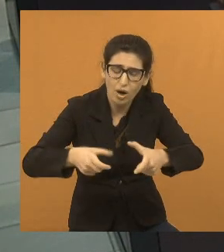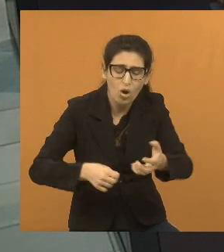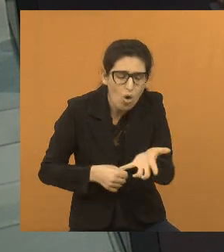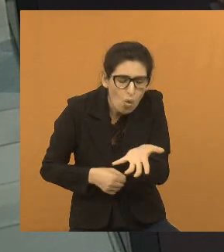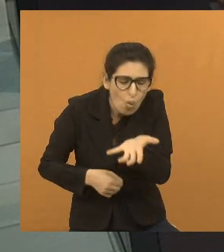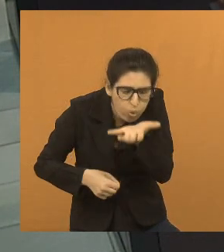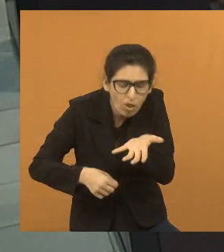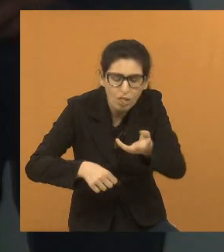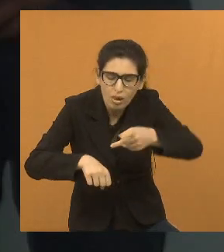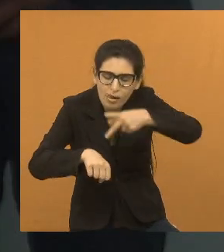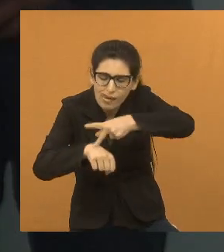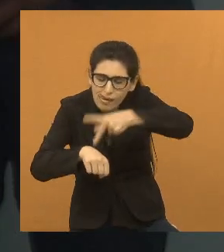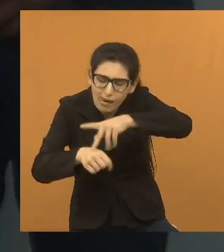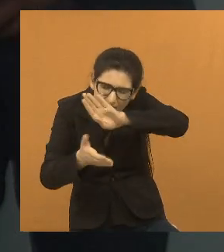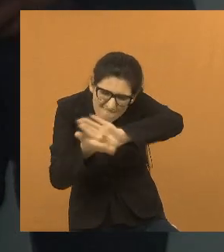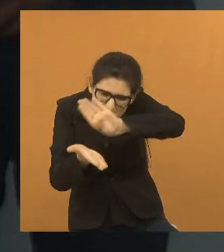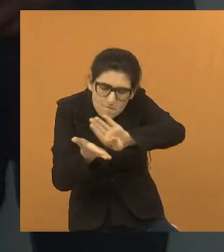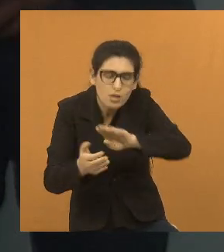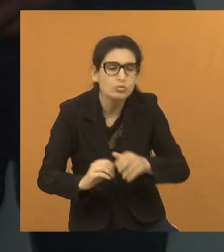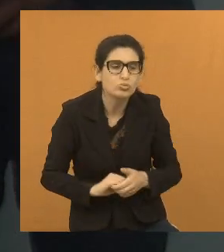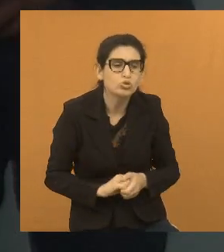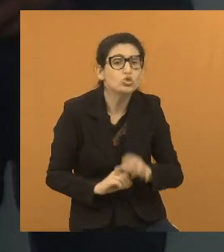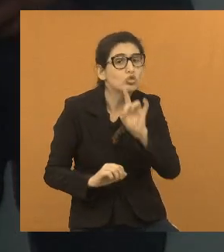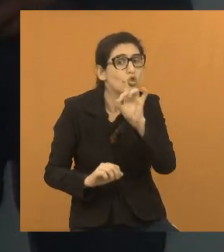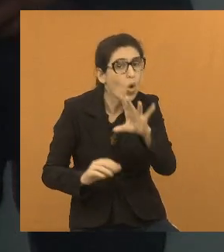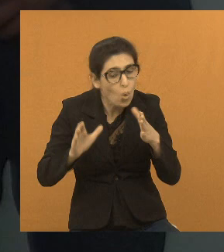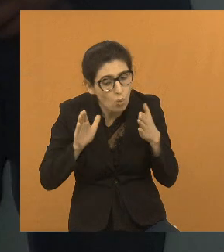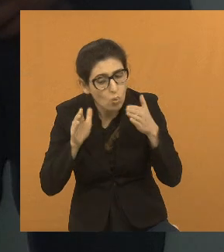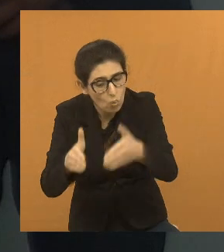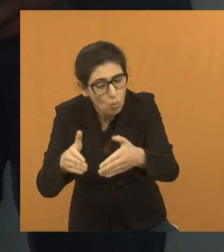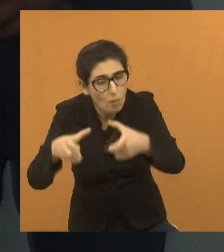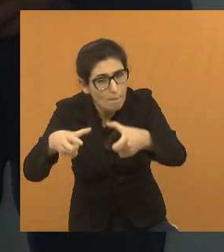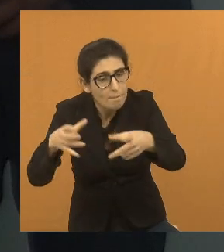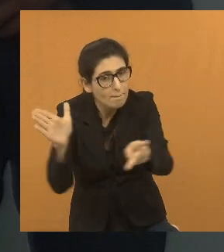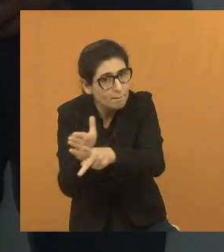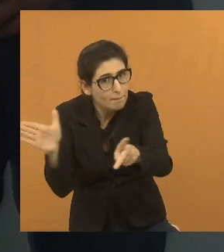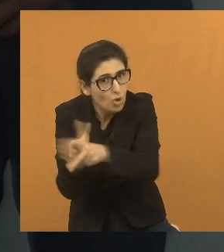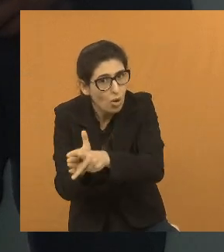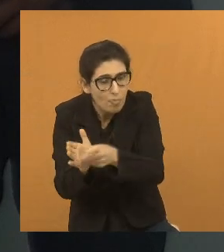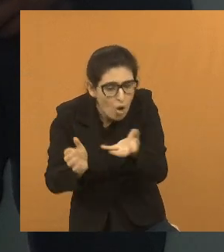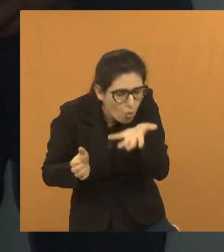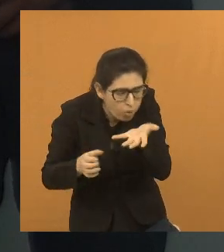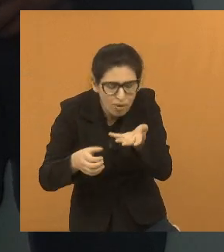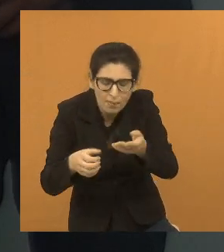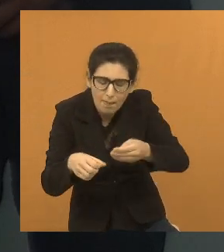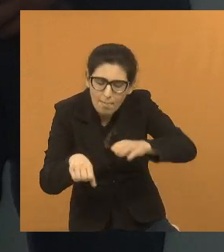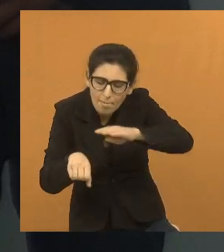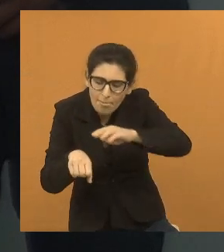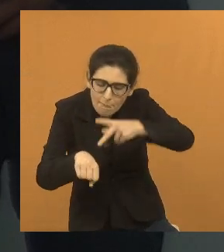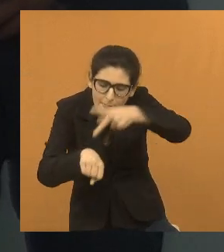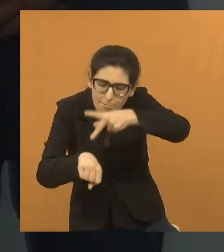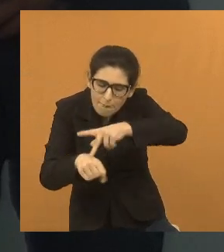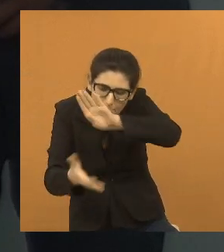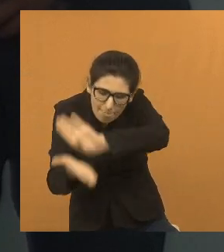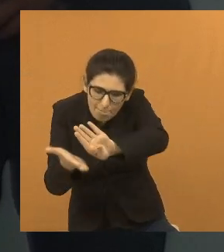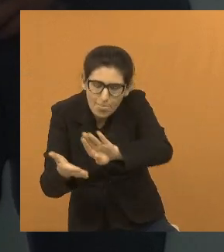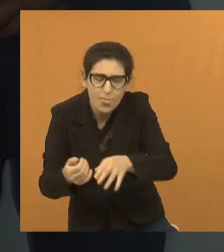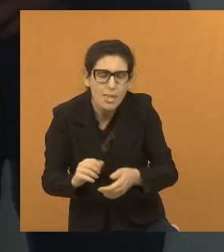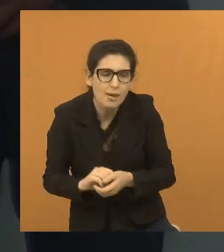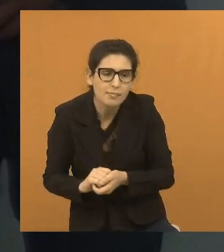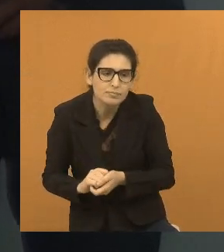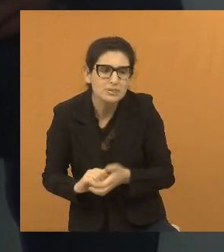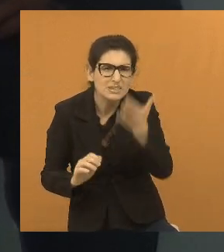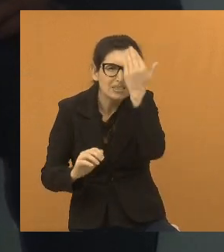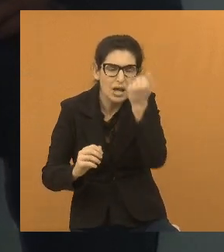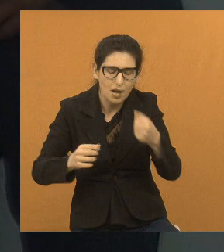ao município todo. Então, a gente considerando a largura média do Rio Paraíba, que é o